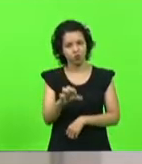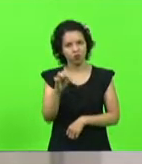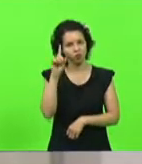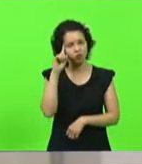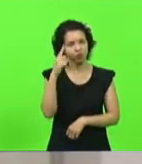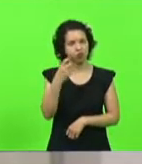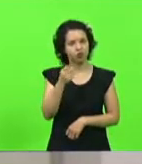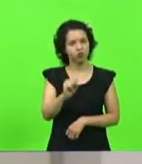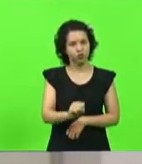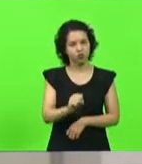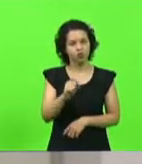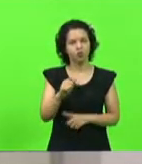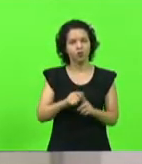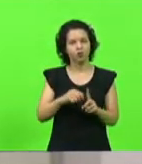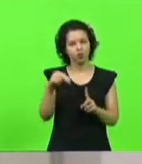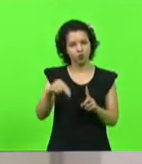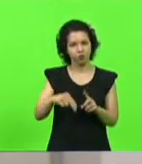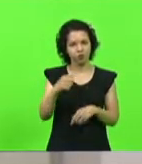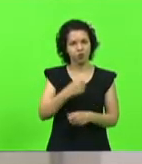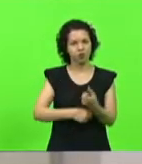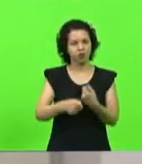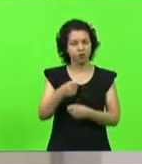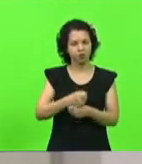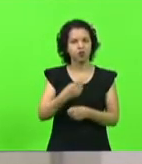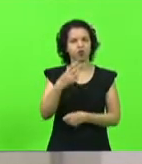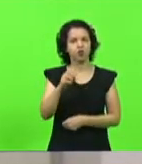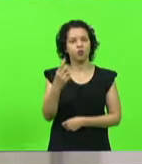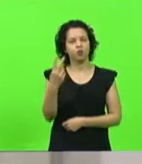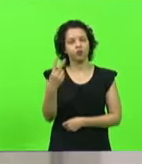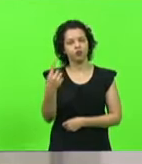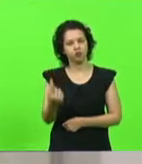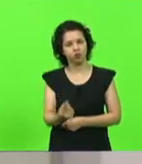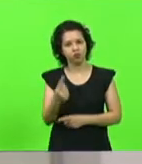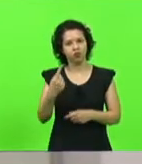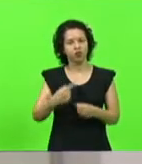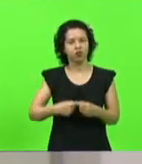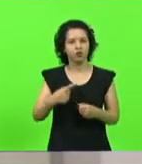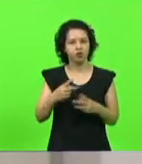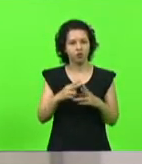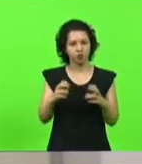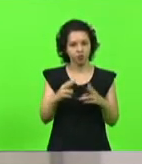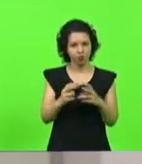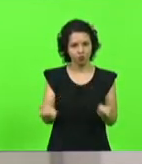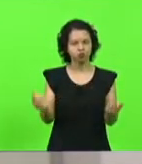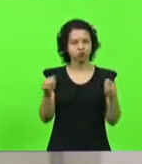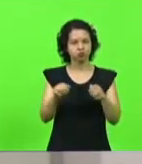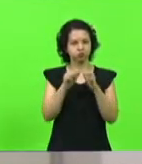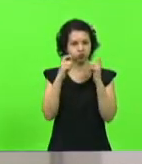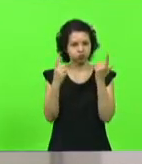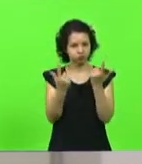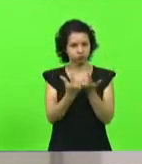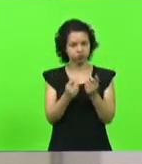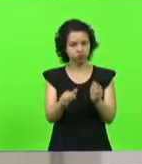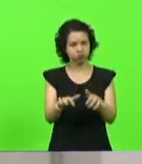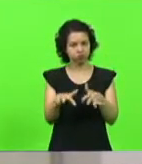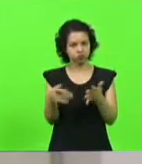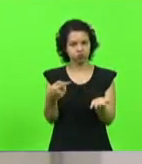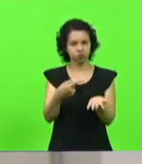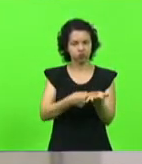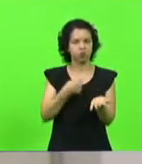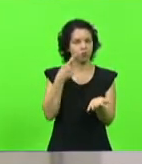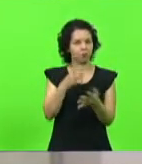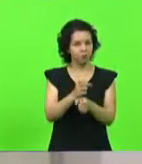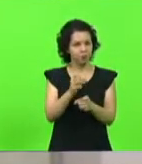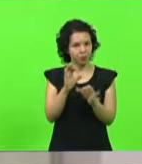do ano de 2021, nesta cidade de Florianópolis, reuniu-se a Assembleia Legislativa em sessão ordinária. Havendo quórum regimental, o senhor